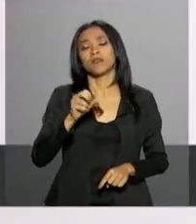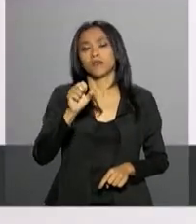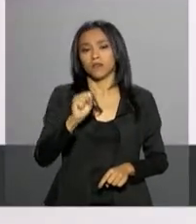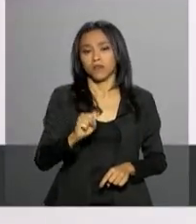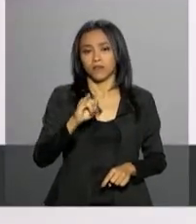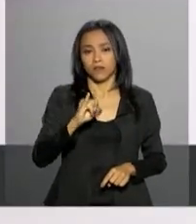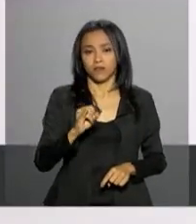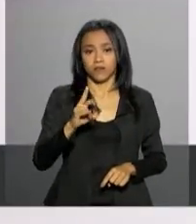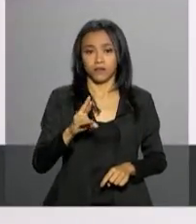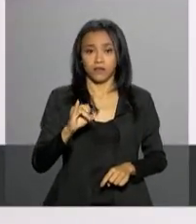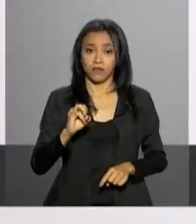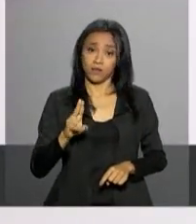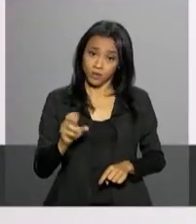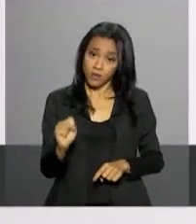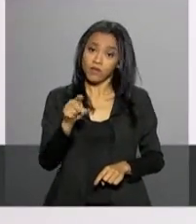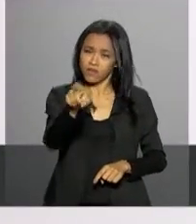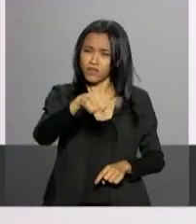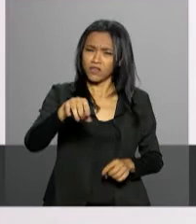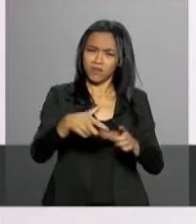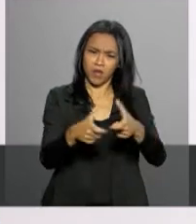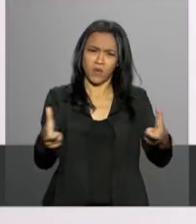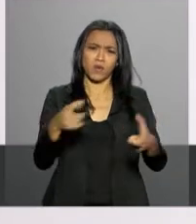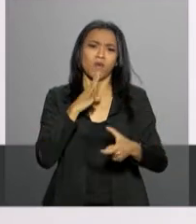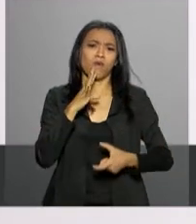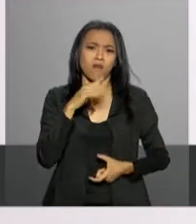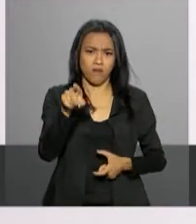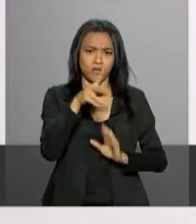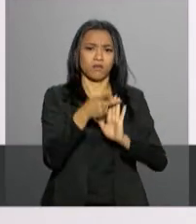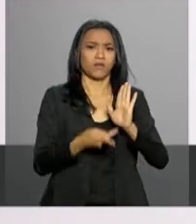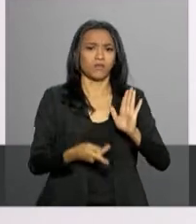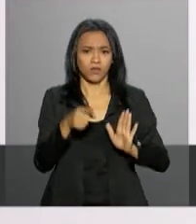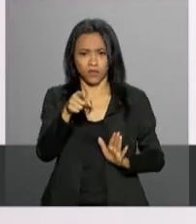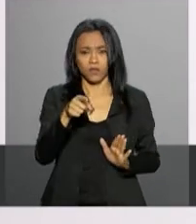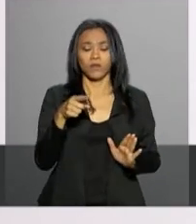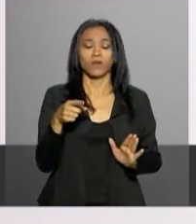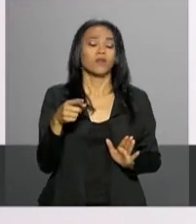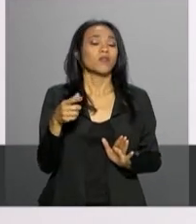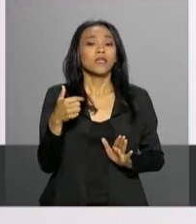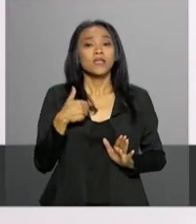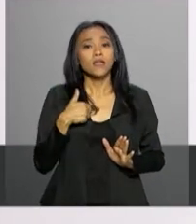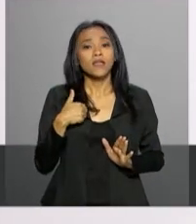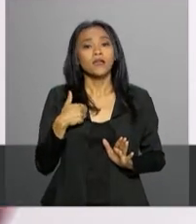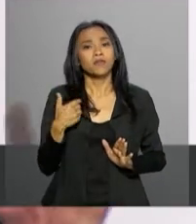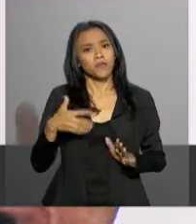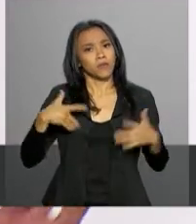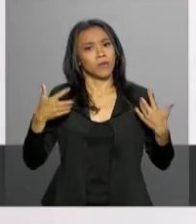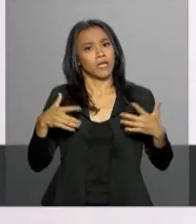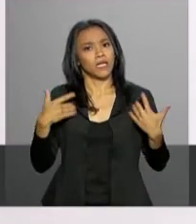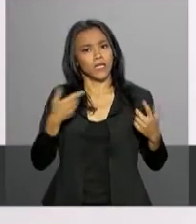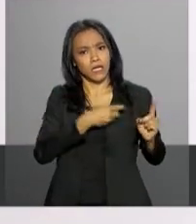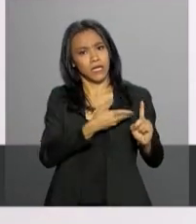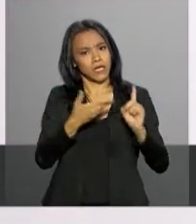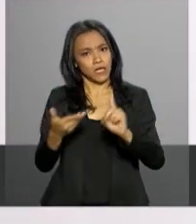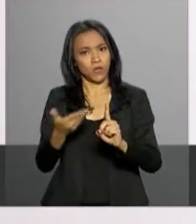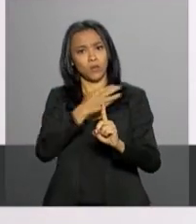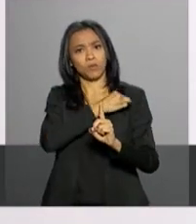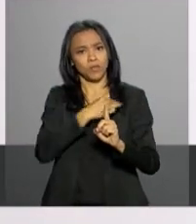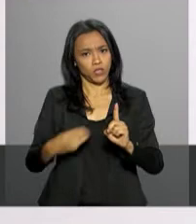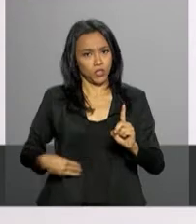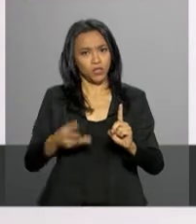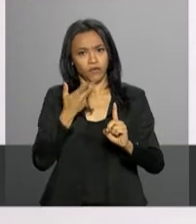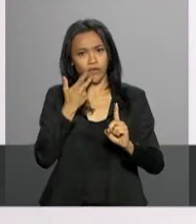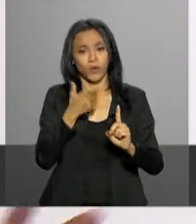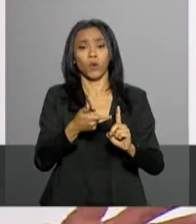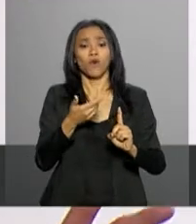que vai vir aqui é conhece e ouço com muita alegria é o fato do jogador cansado de ser aqui vamos inaugurar no dia